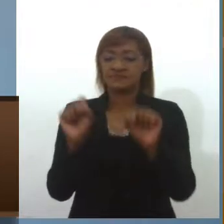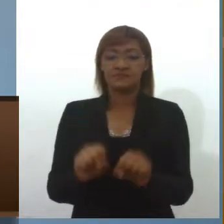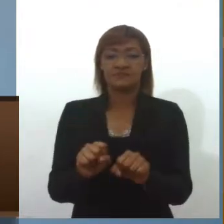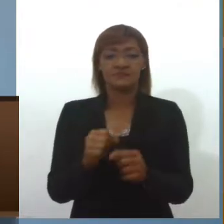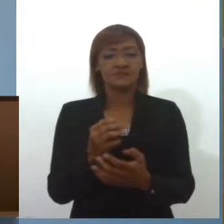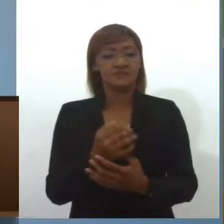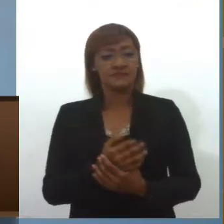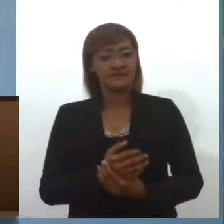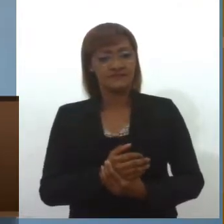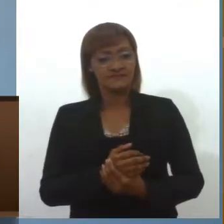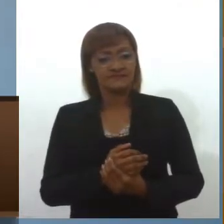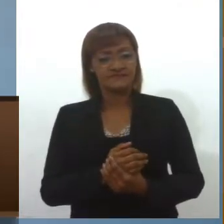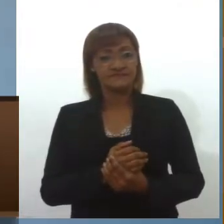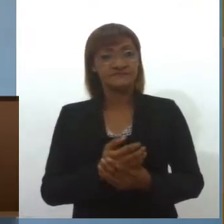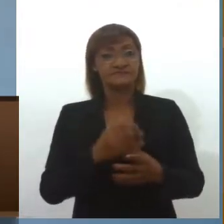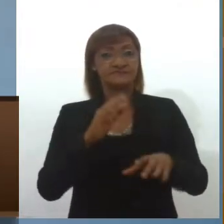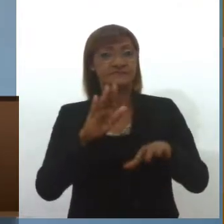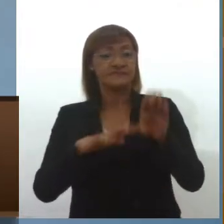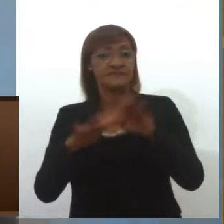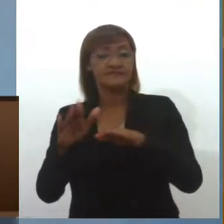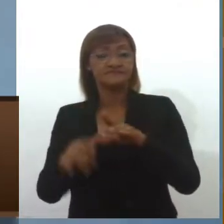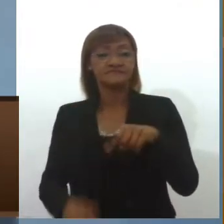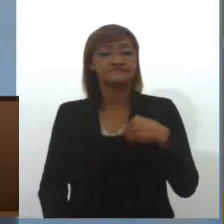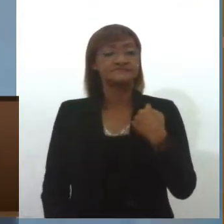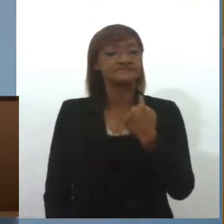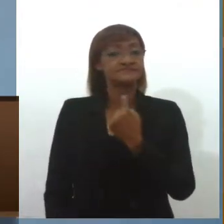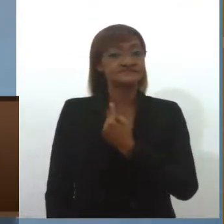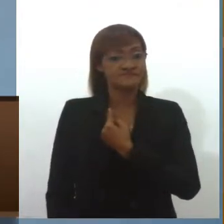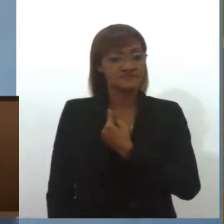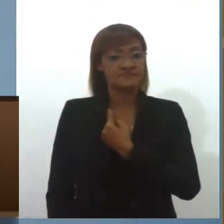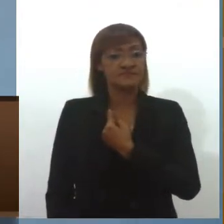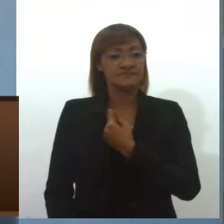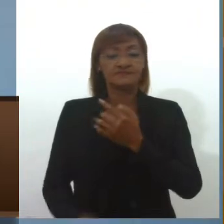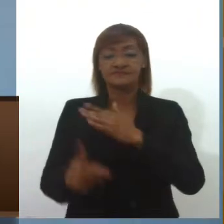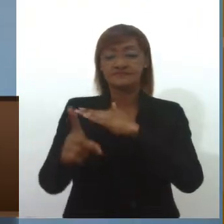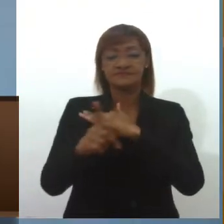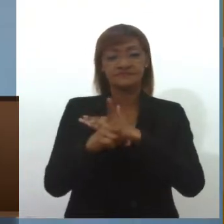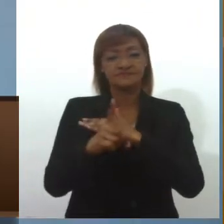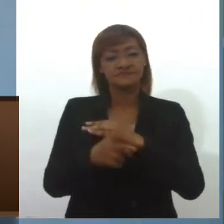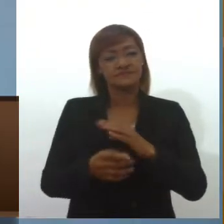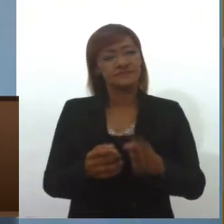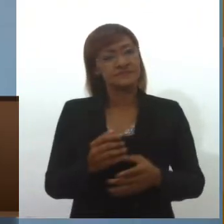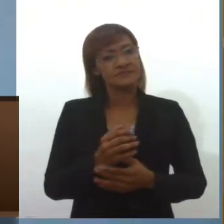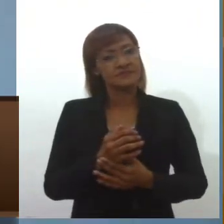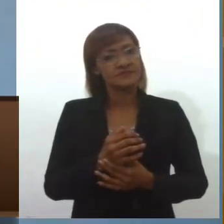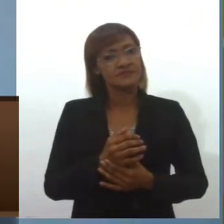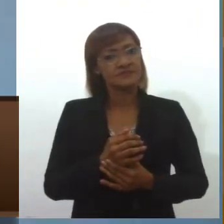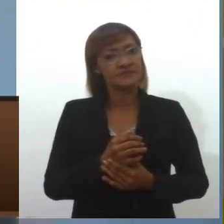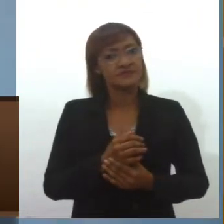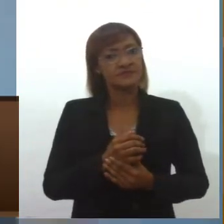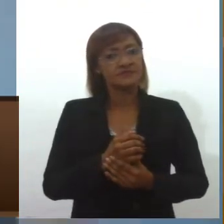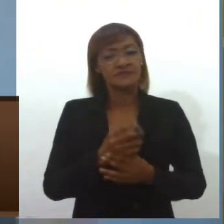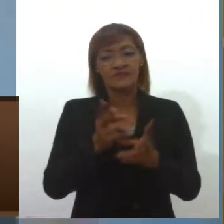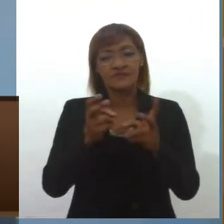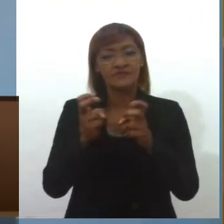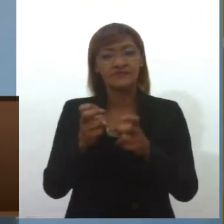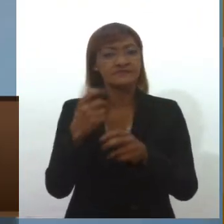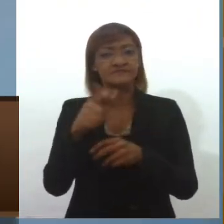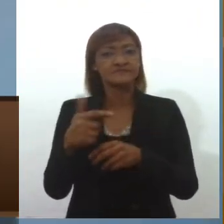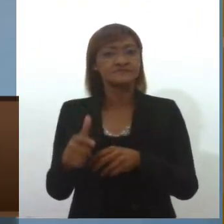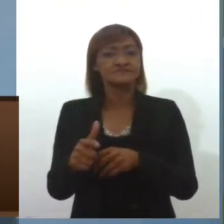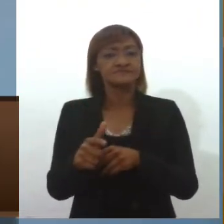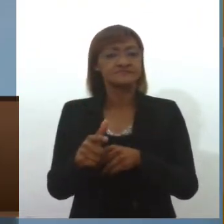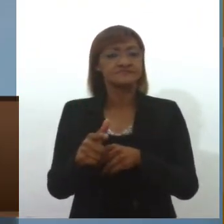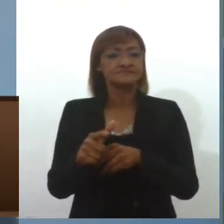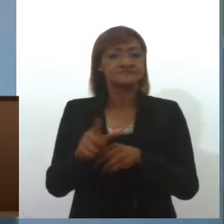baixa, muitas vezes nós, os consumidores, o povo, nós não vemos uma redução grande nas